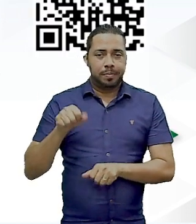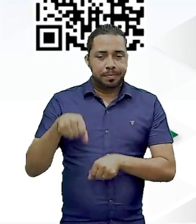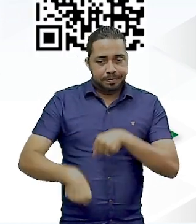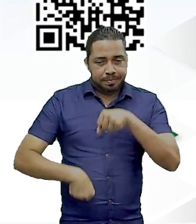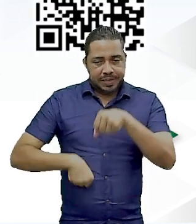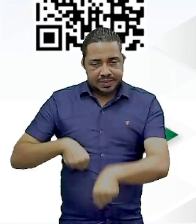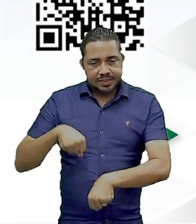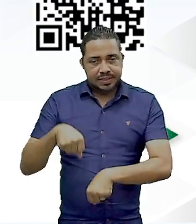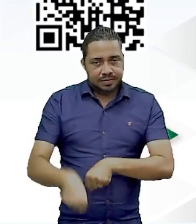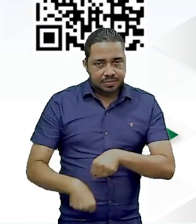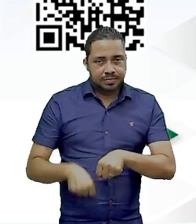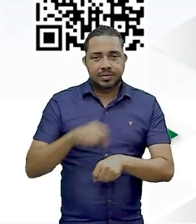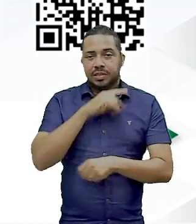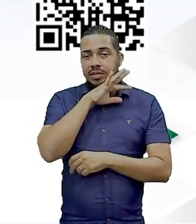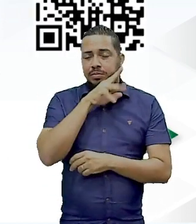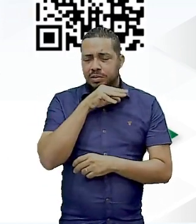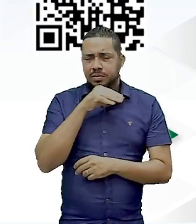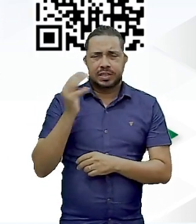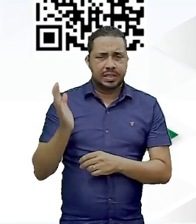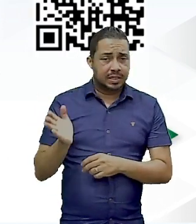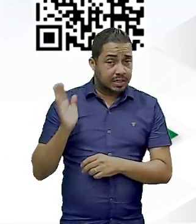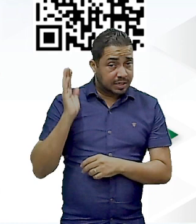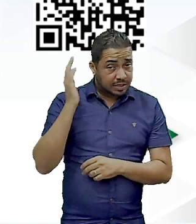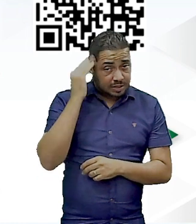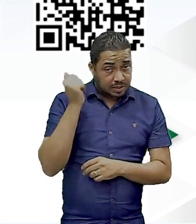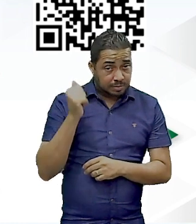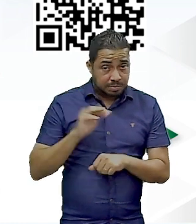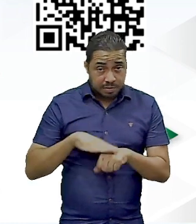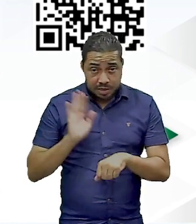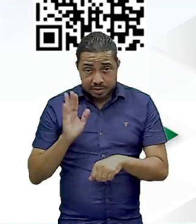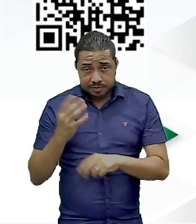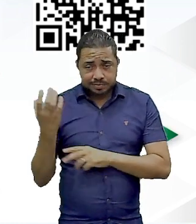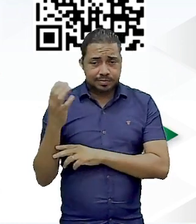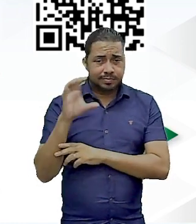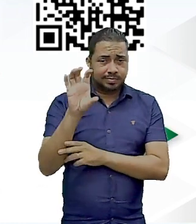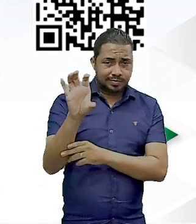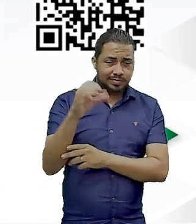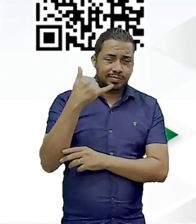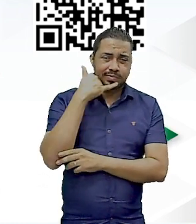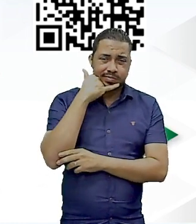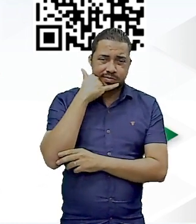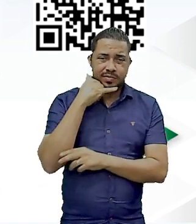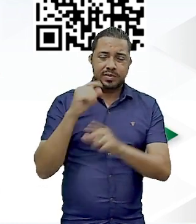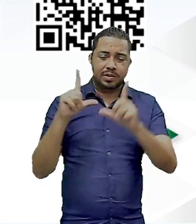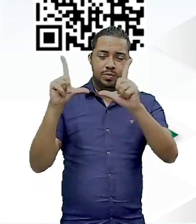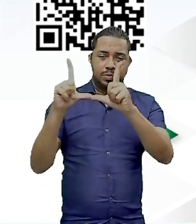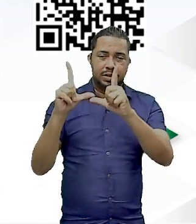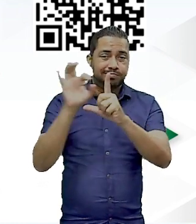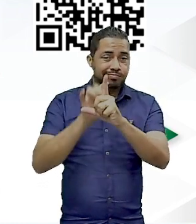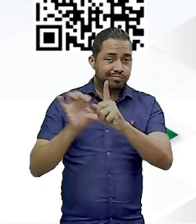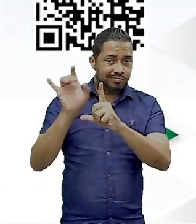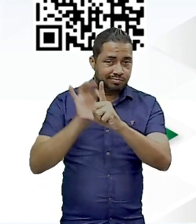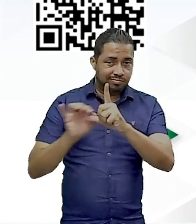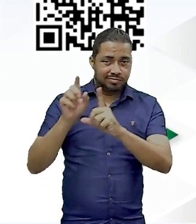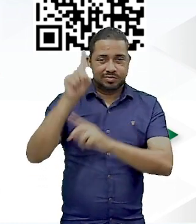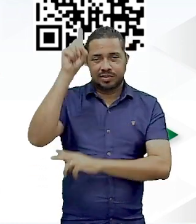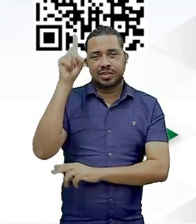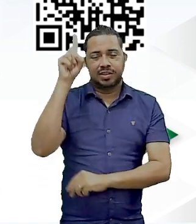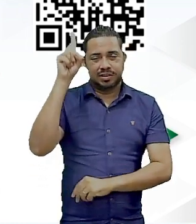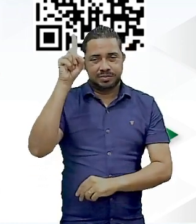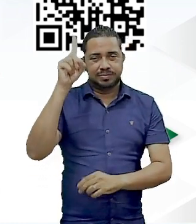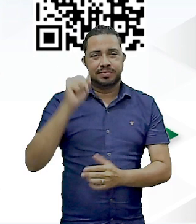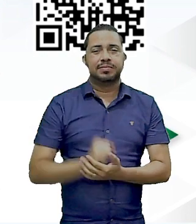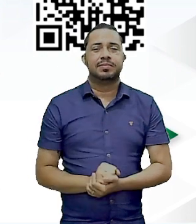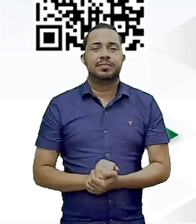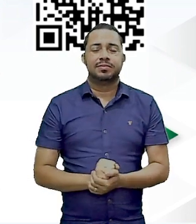que representava isso. Quer saber um pouquinho mais? Aponta a câmera do teu celular para esse quadradinho preto e branco aí na cabeça do